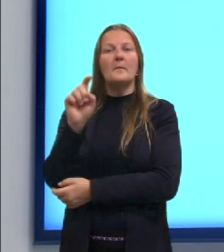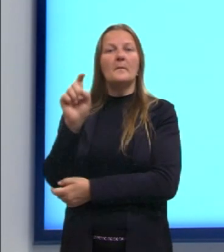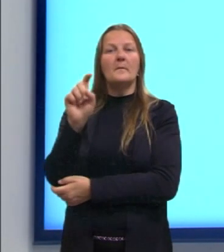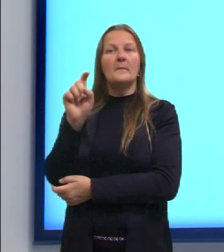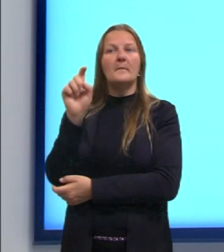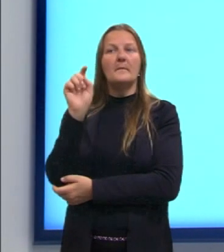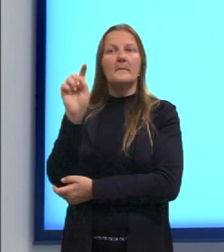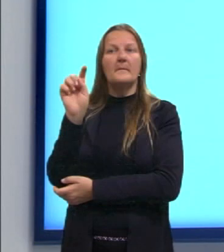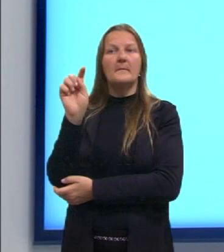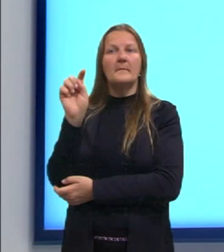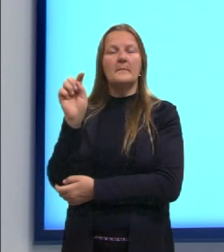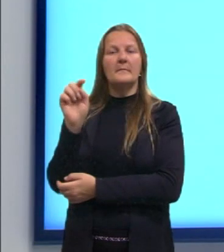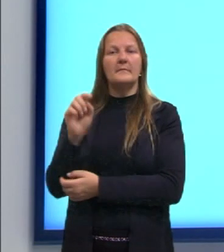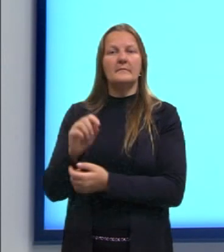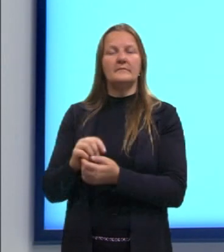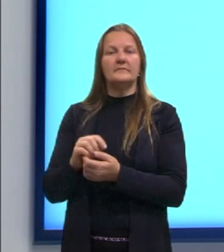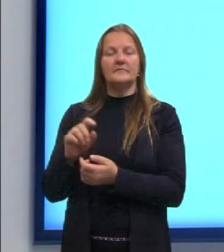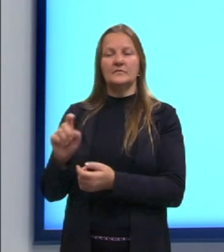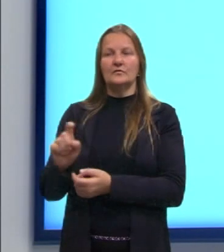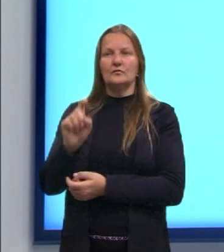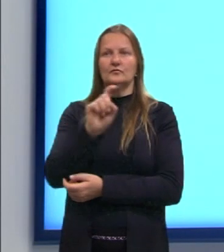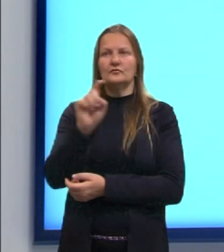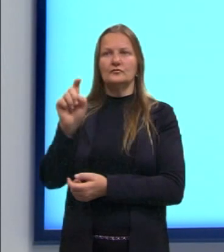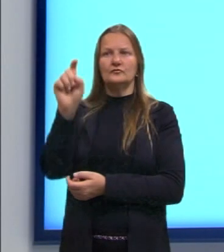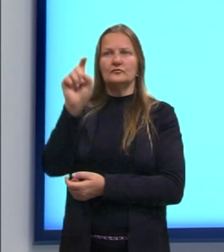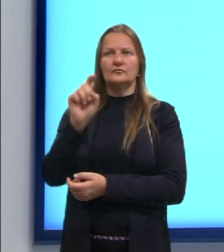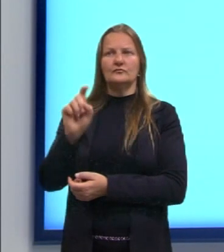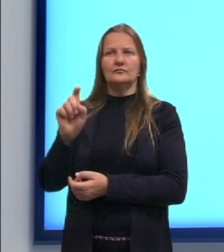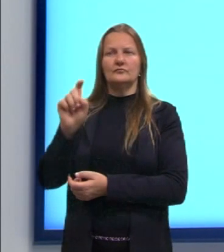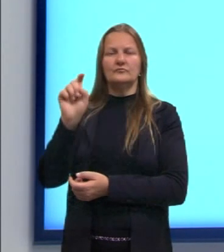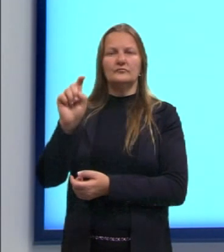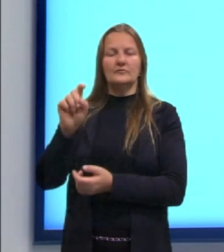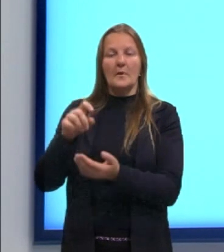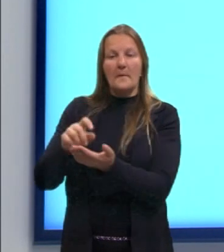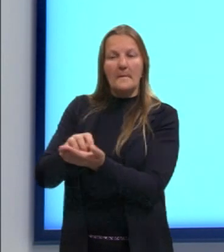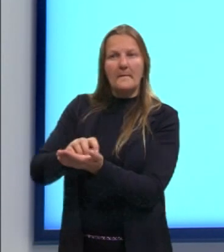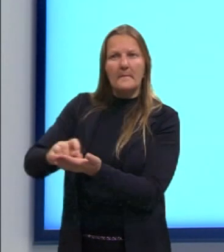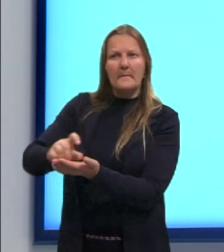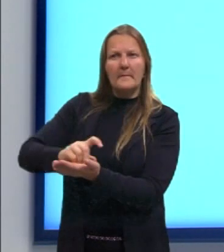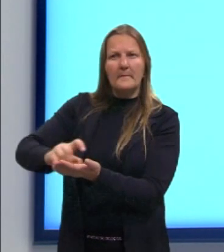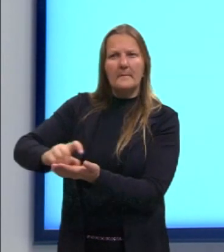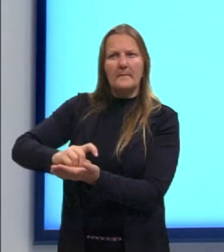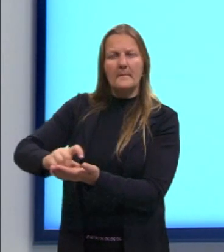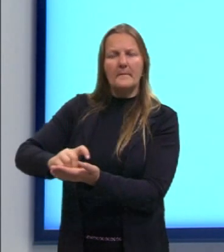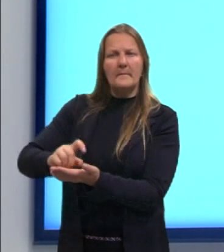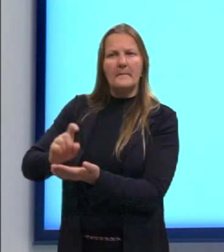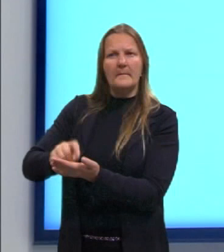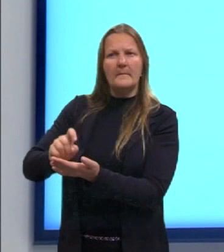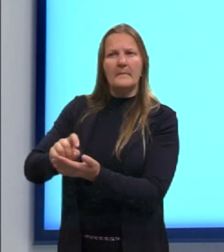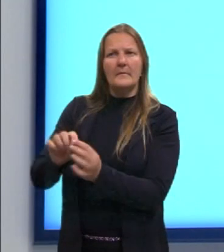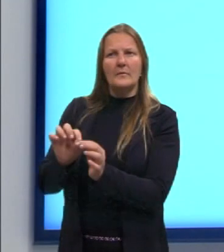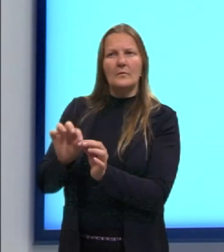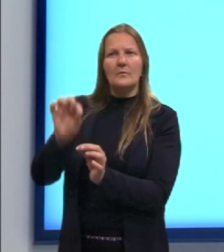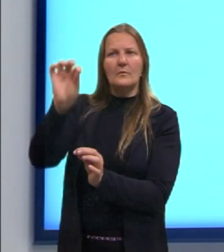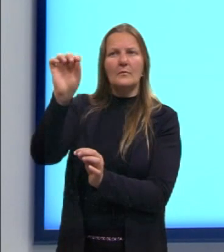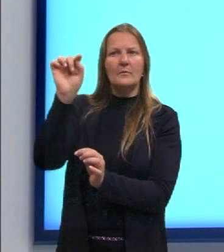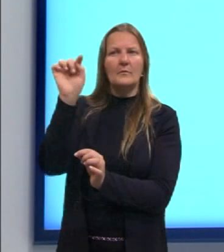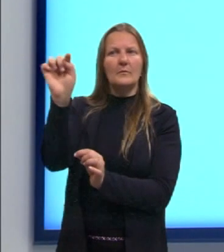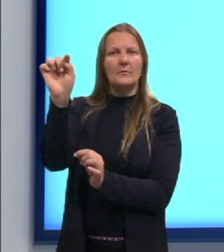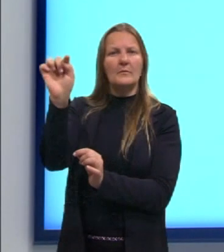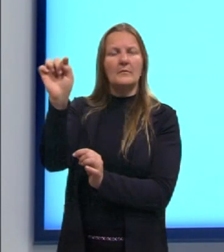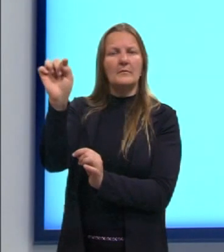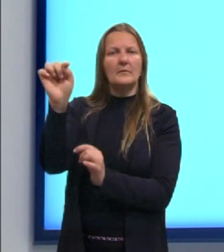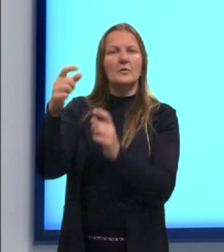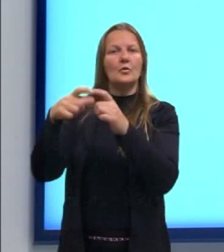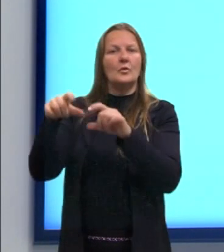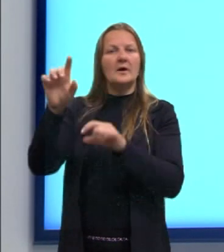nosso mouse, né, na área que tu vai dar o clique, ele representa uma coordenada, que é muito utilizado, então,